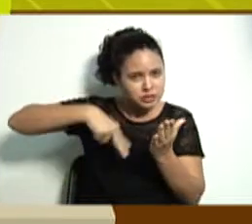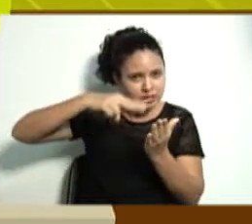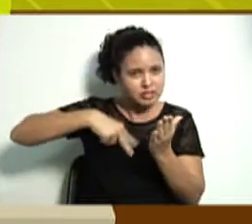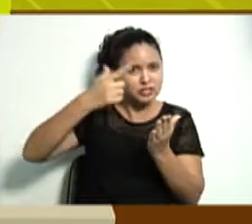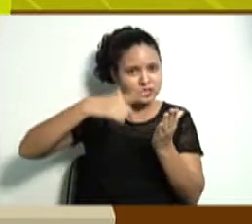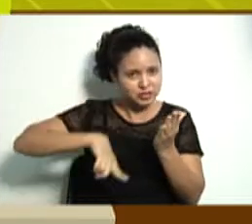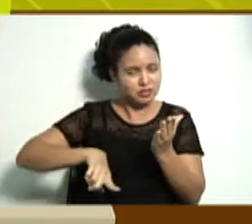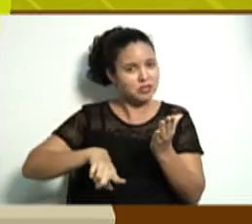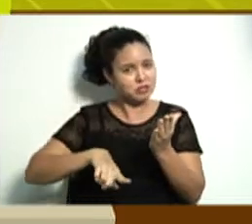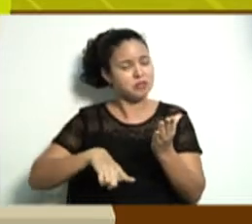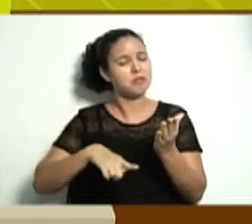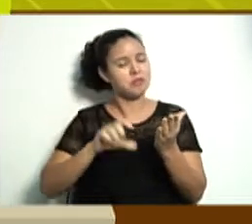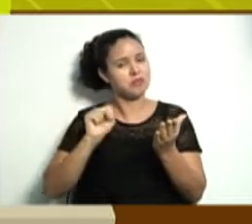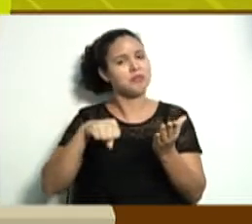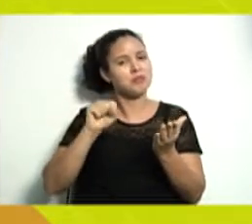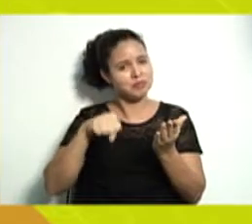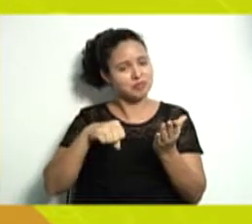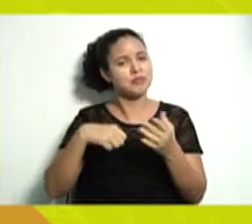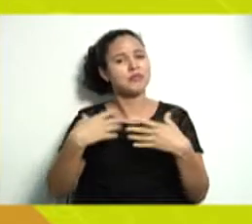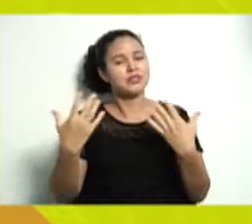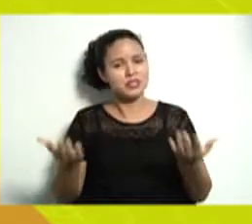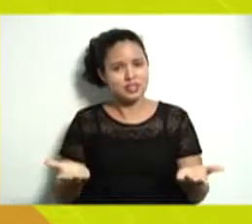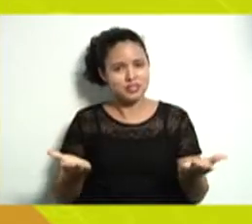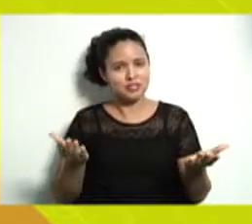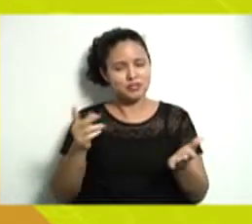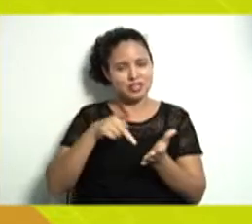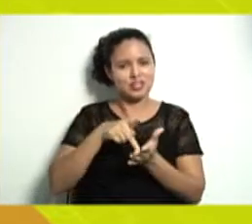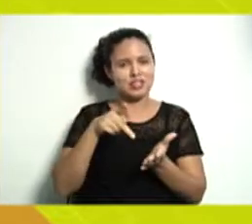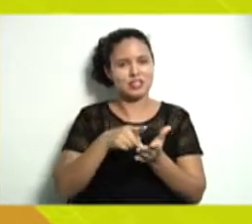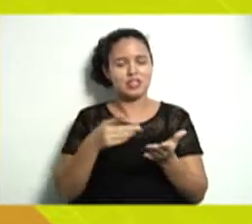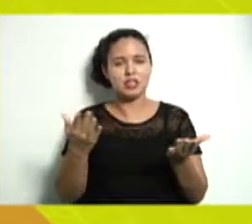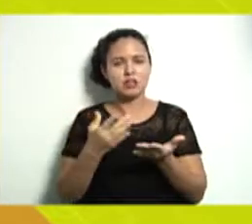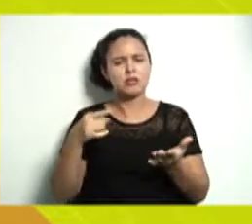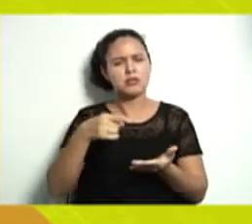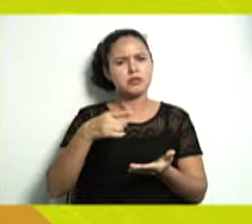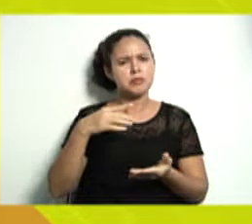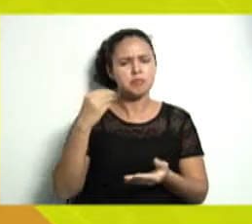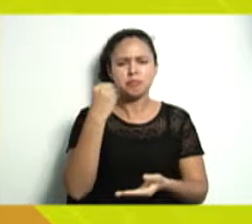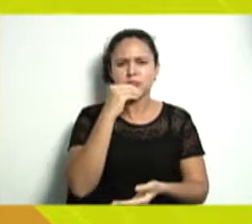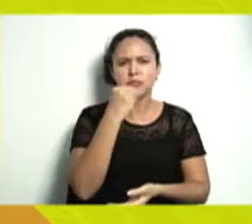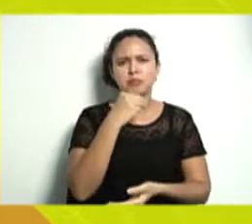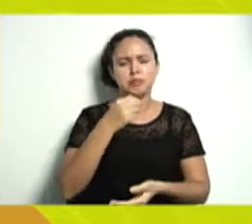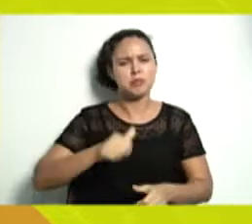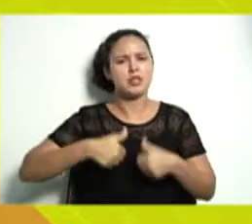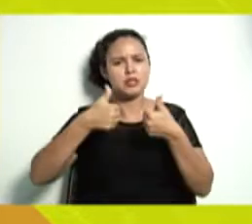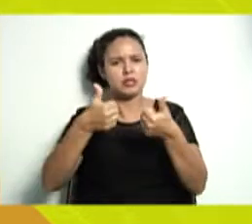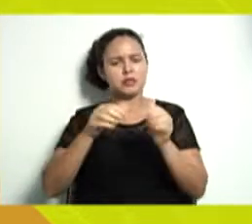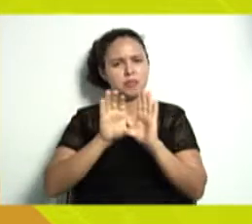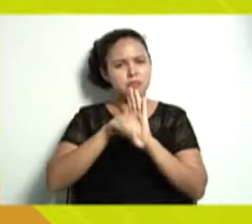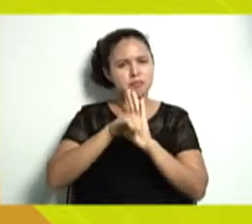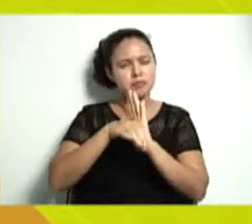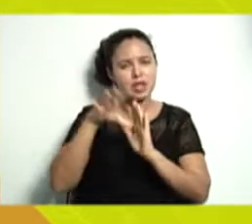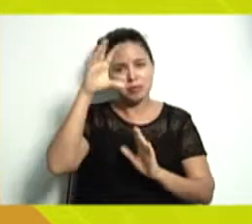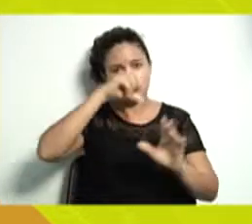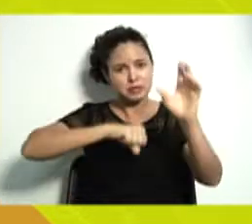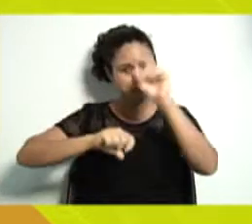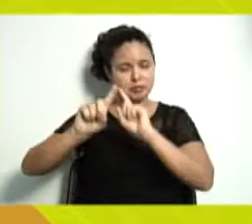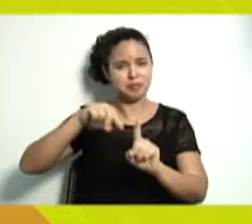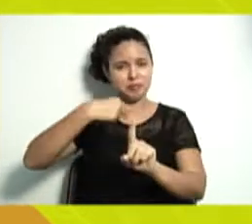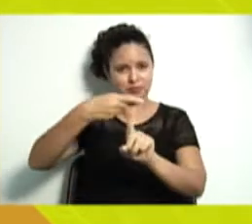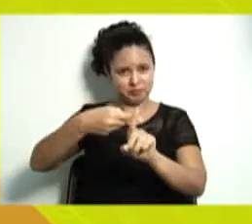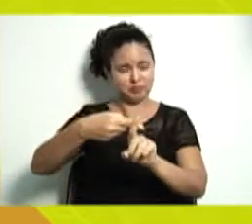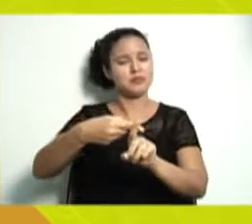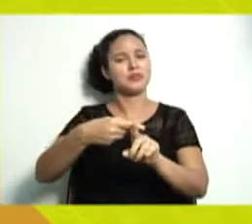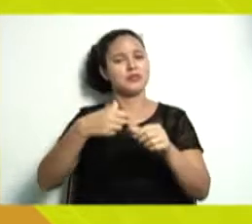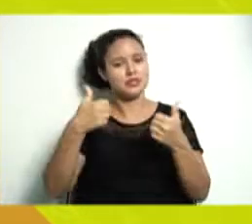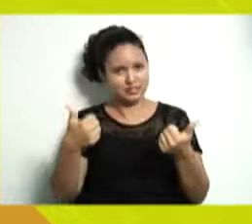daqui? Espero que sim, hein, pessoal? É verdade, e assim vocês aproveitam melhor o conteúdo e aprendem mais.